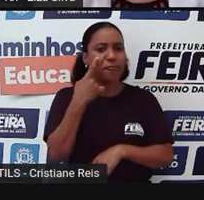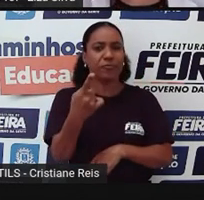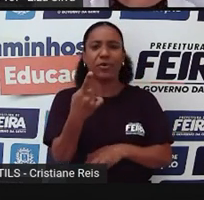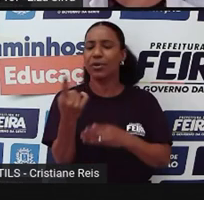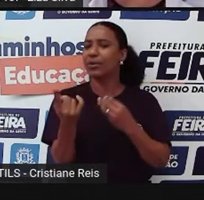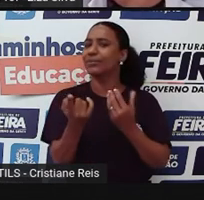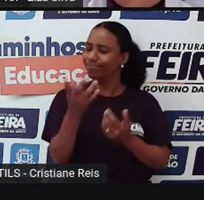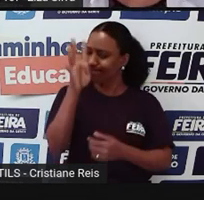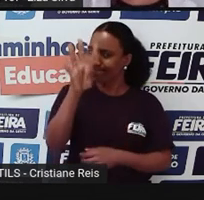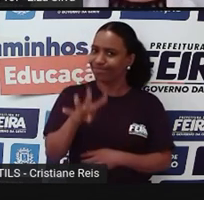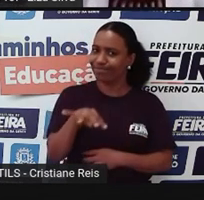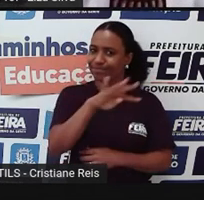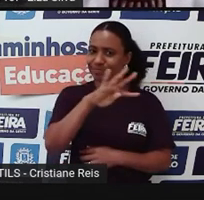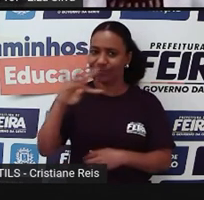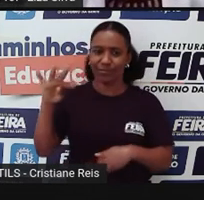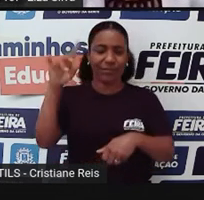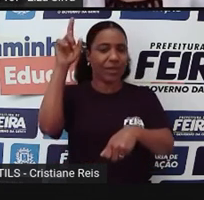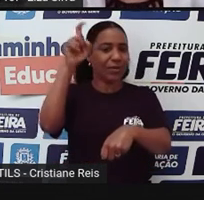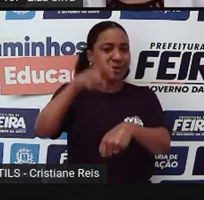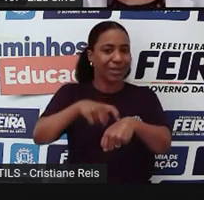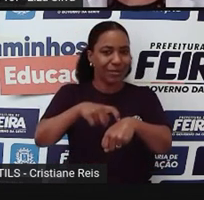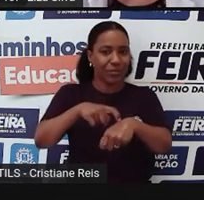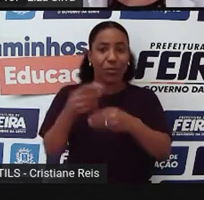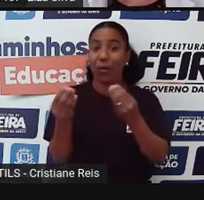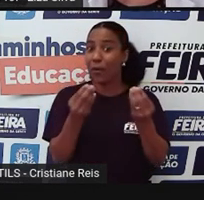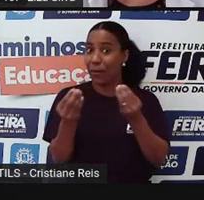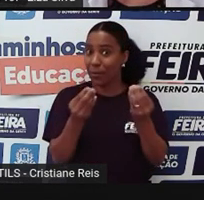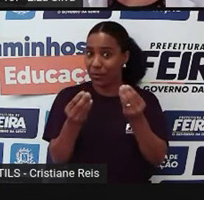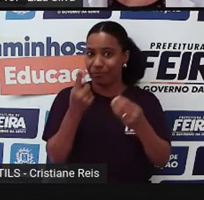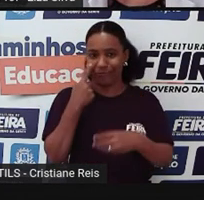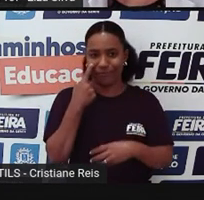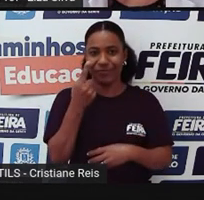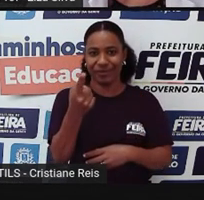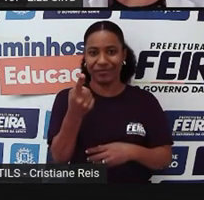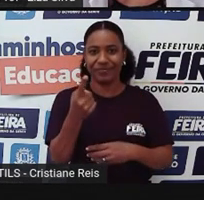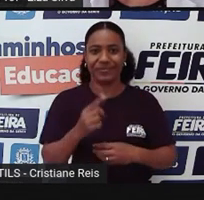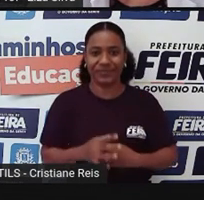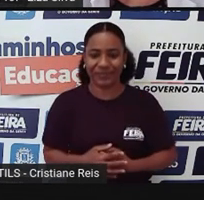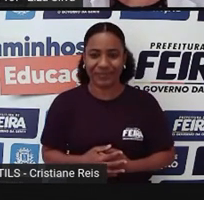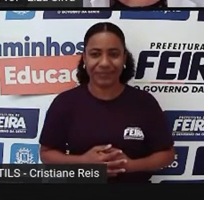elaborar o seu time they Just a moment please